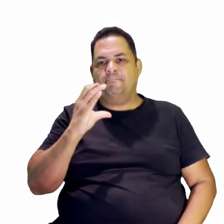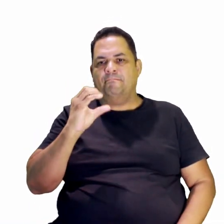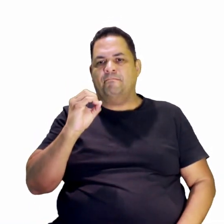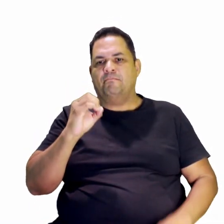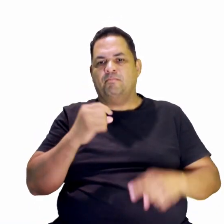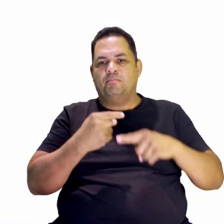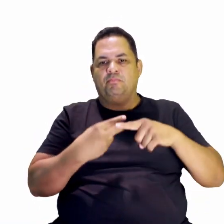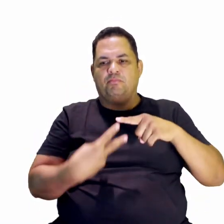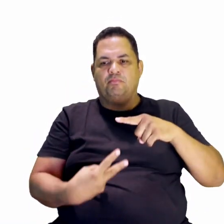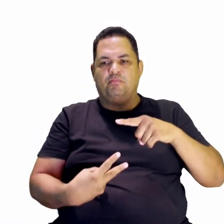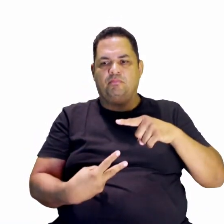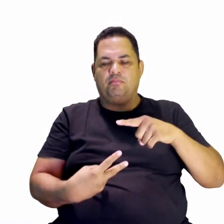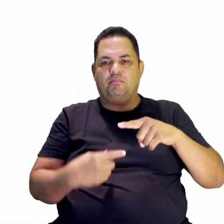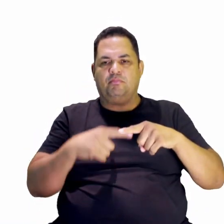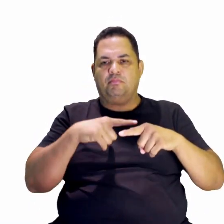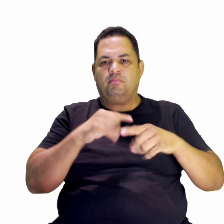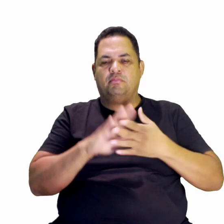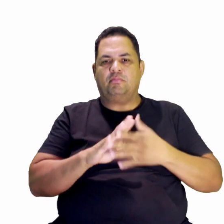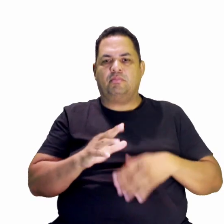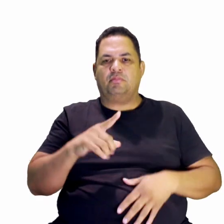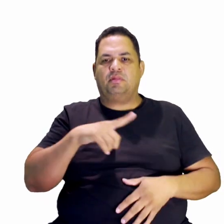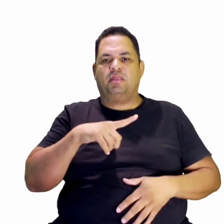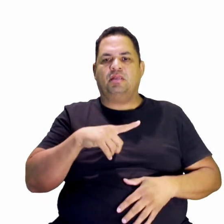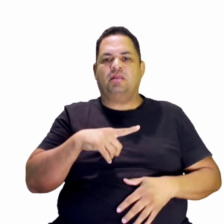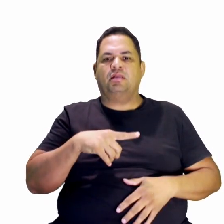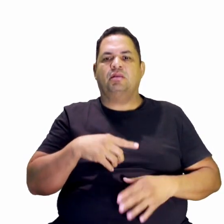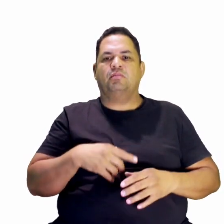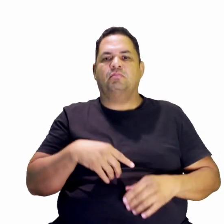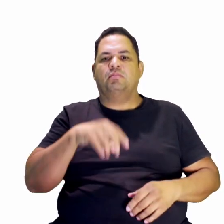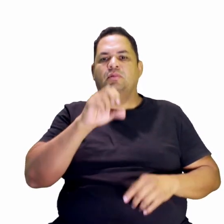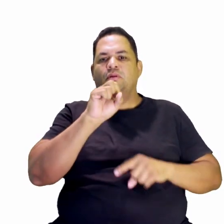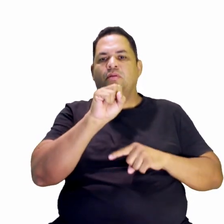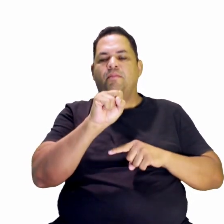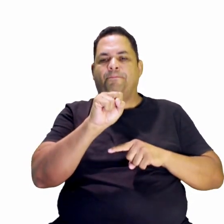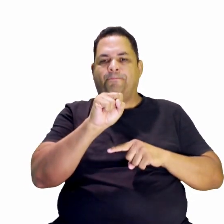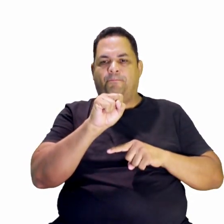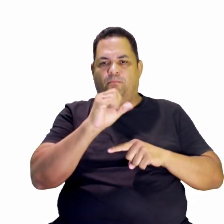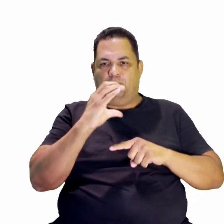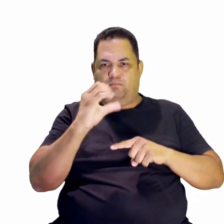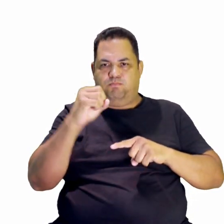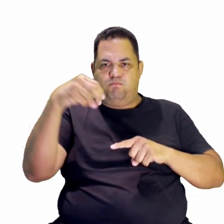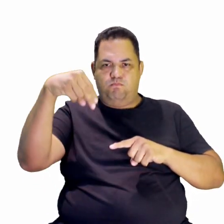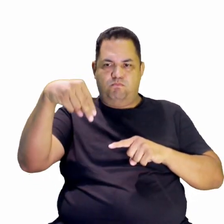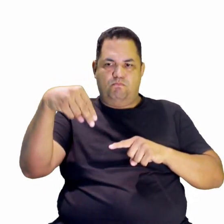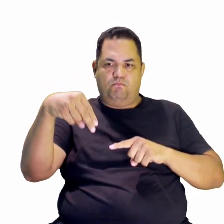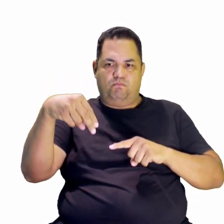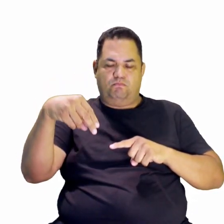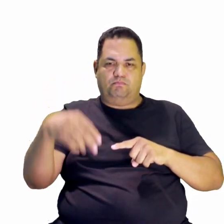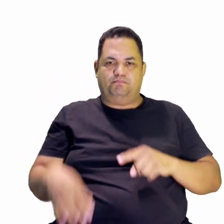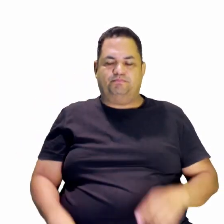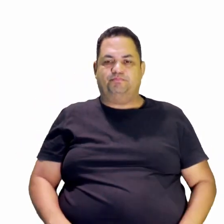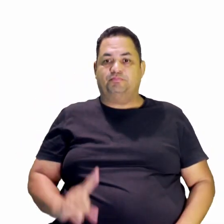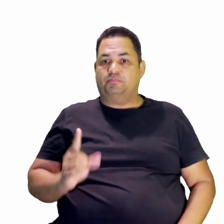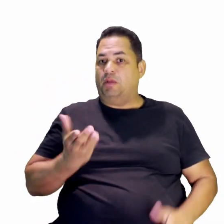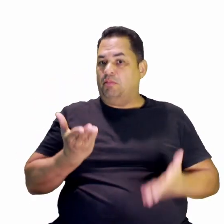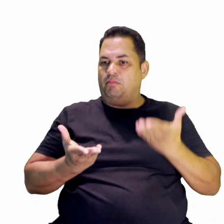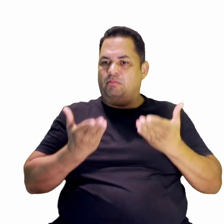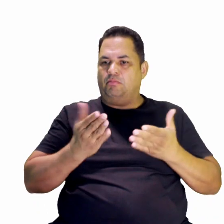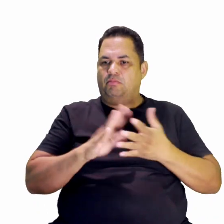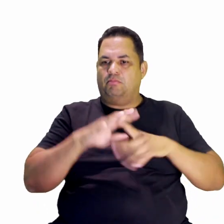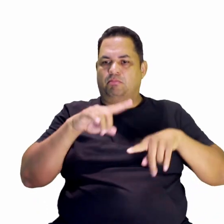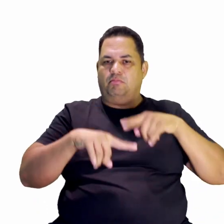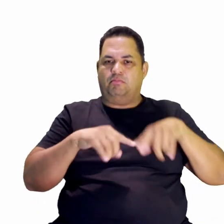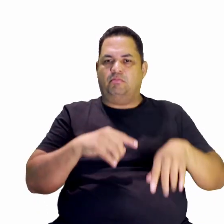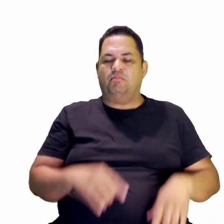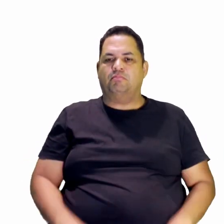dividido por 2, se eu tenho uma força aplicada de 80 N, né? Olha bem, não é o peso do corpo, tá?